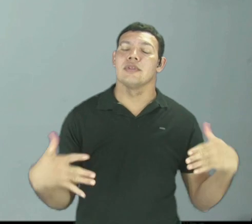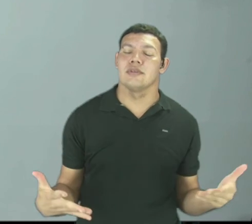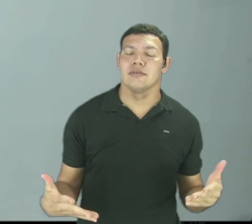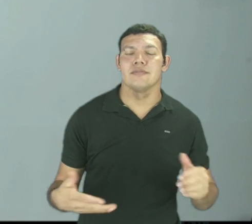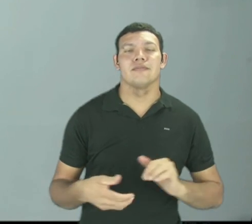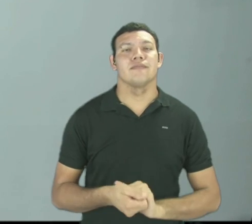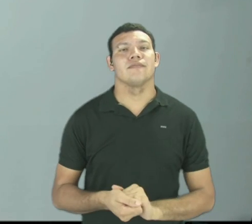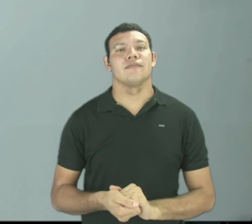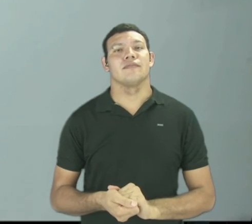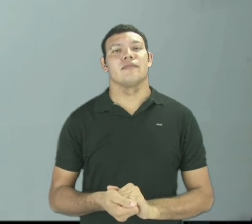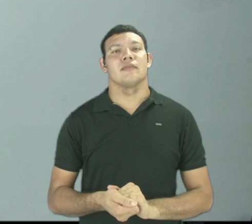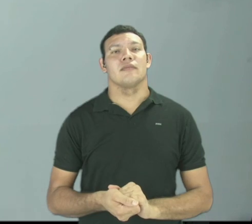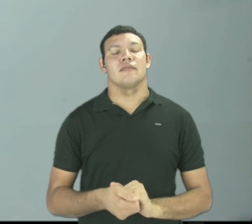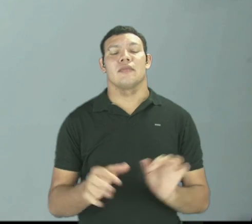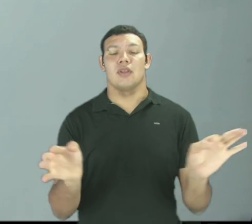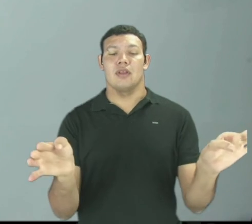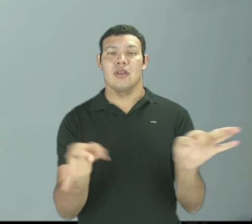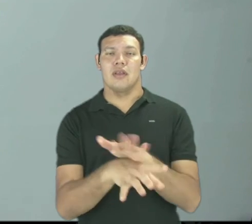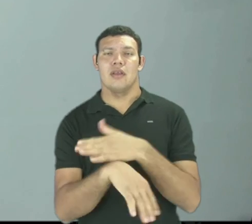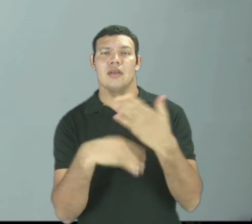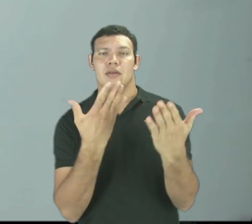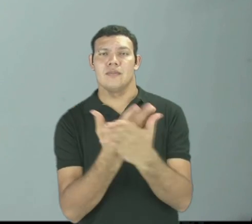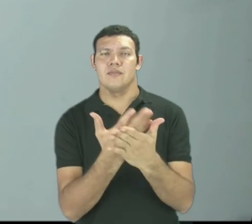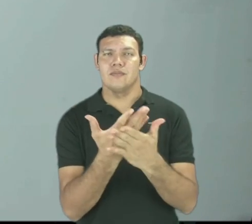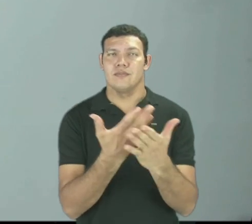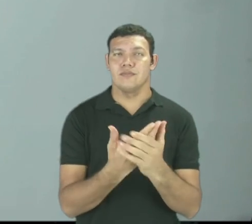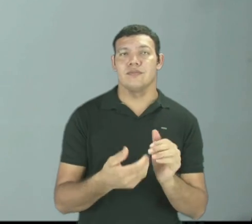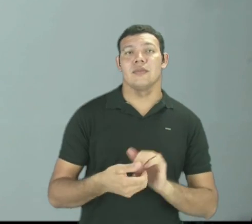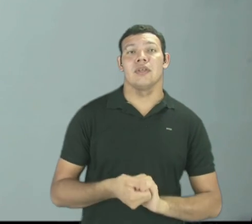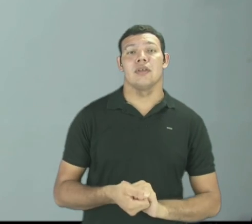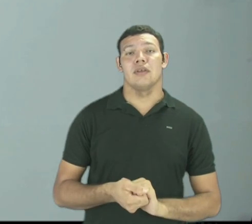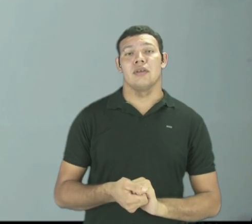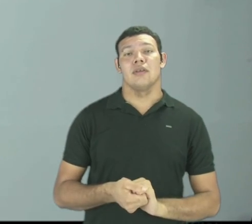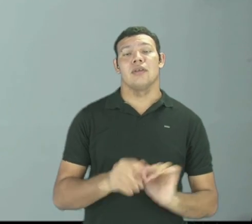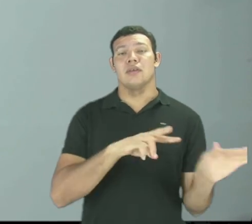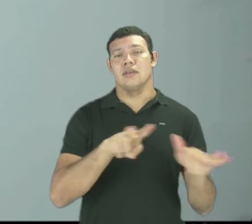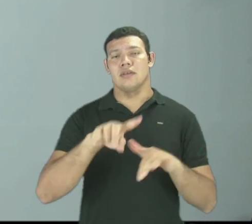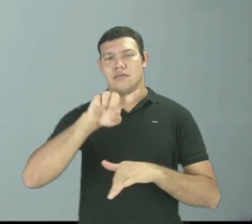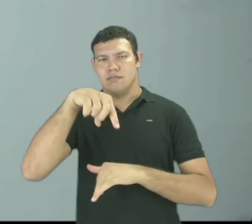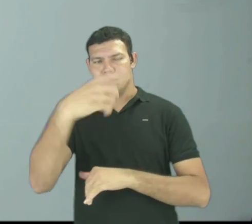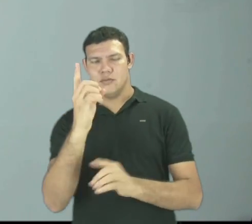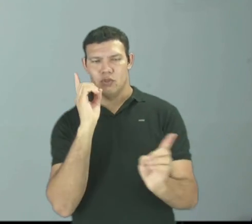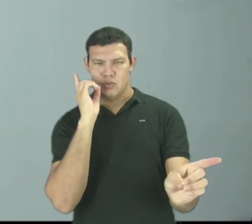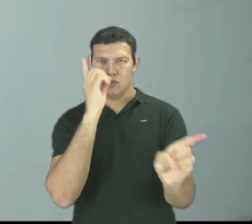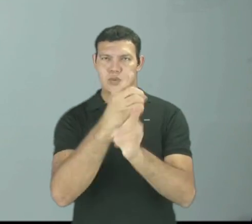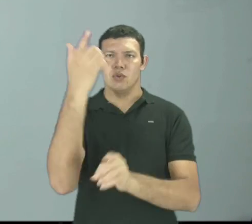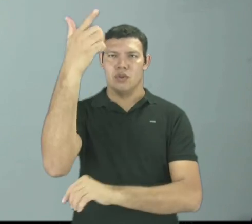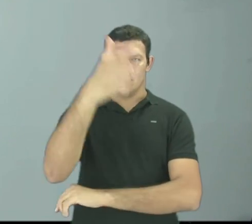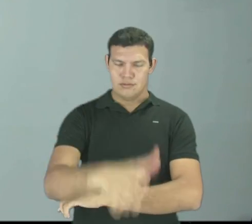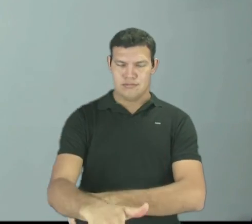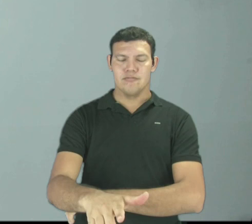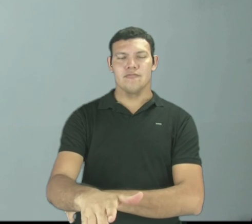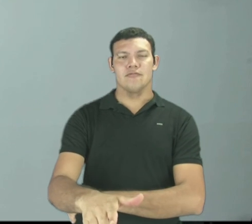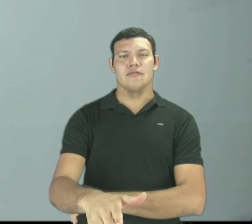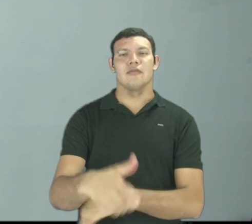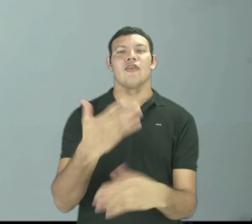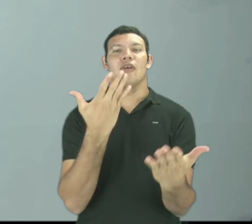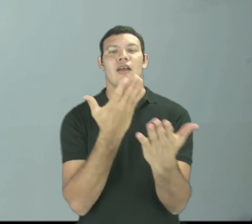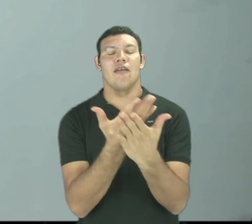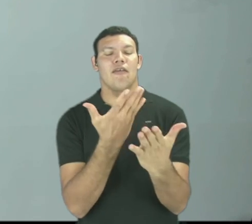Nós terminamos a aula hoje e a gente se vê semana que vem, tá bom? Com mais uma aula